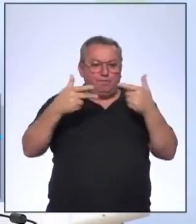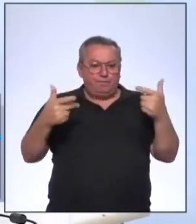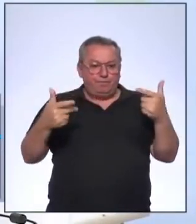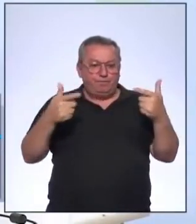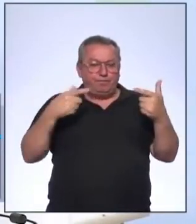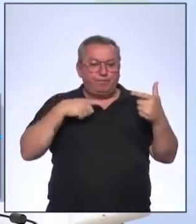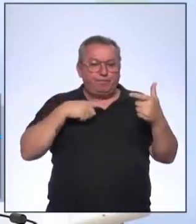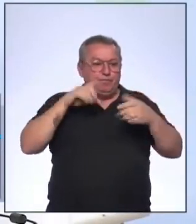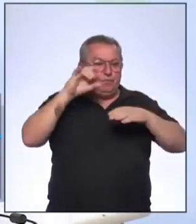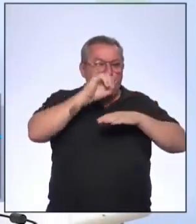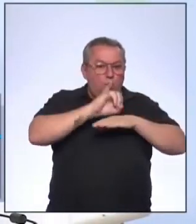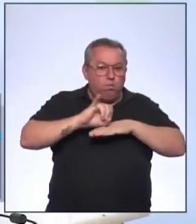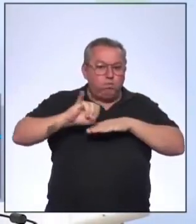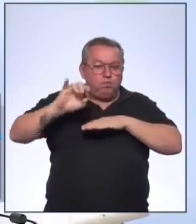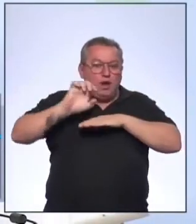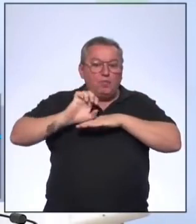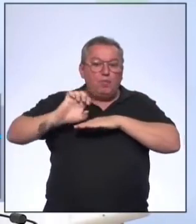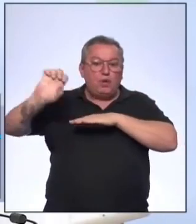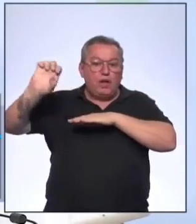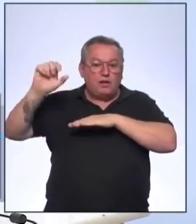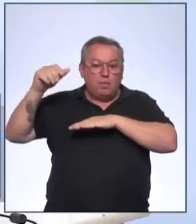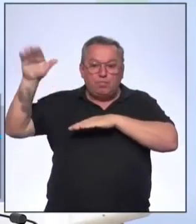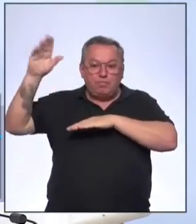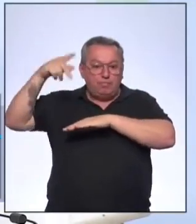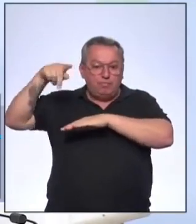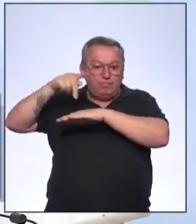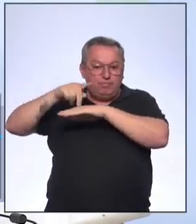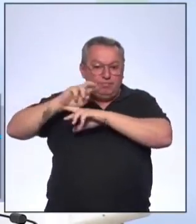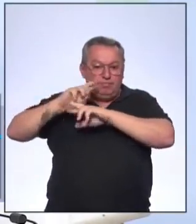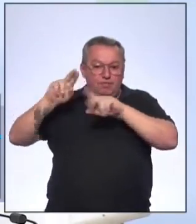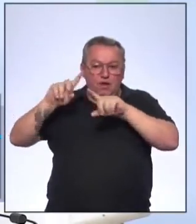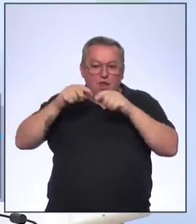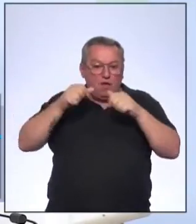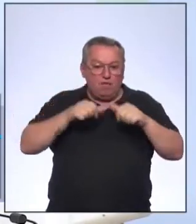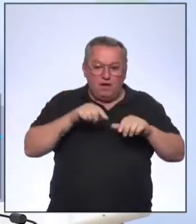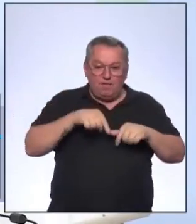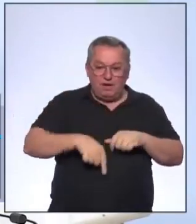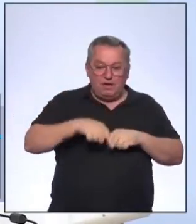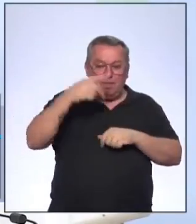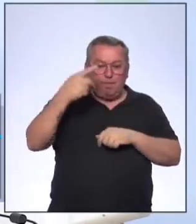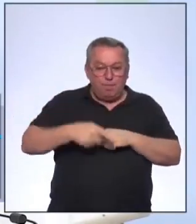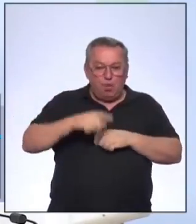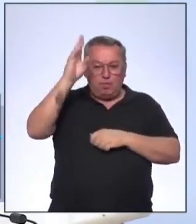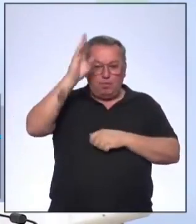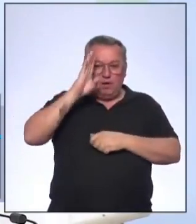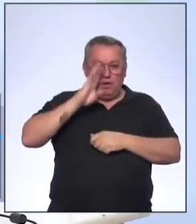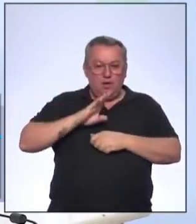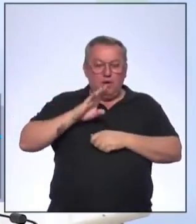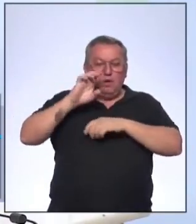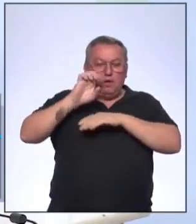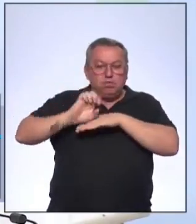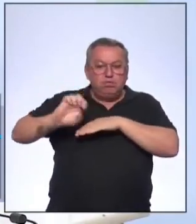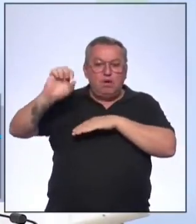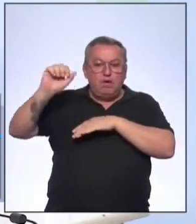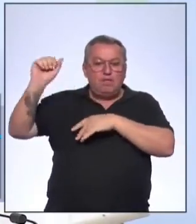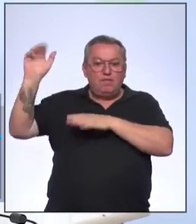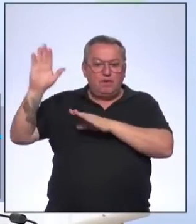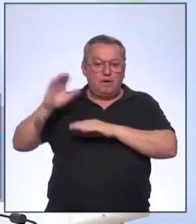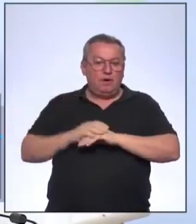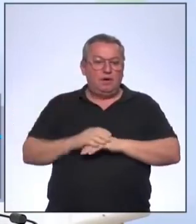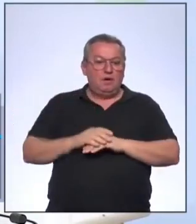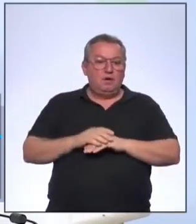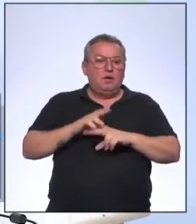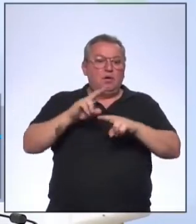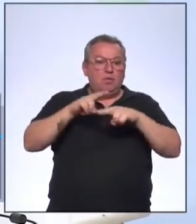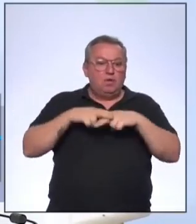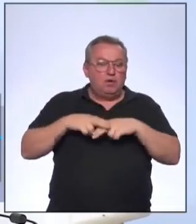era para exportação, né? Então não ficava para o mercado consumidor, e sim para o mercado do exterior. Por isso que a